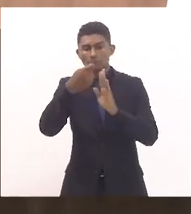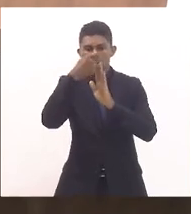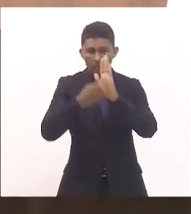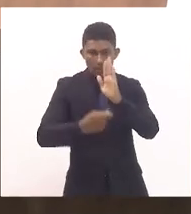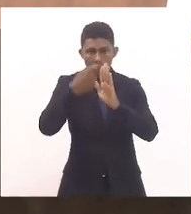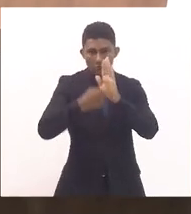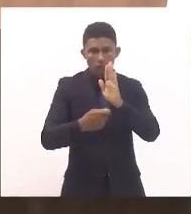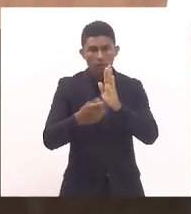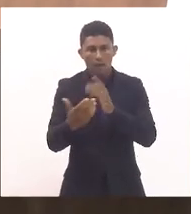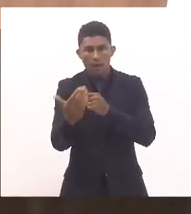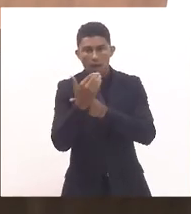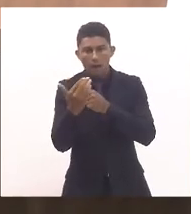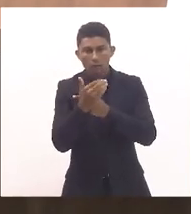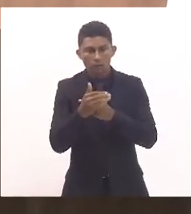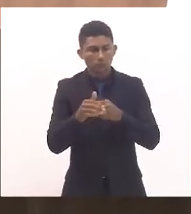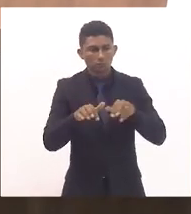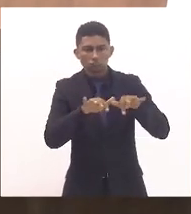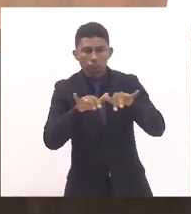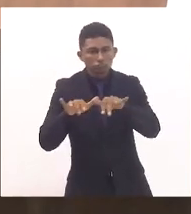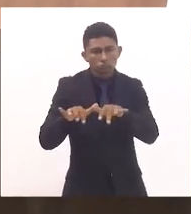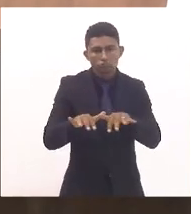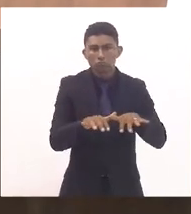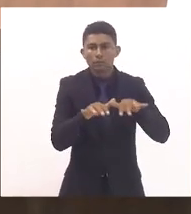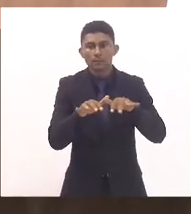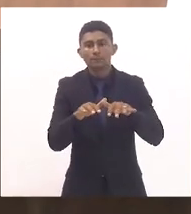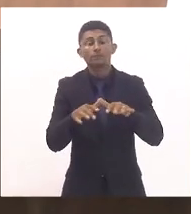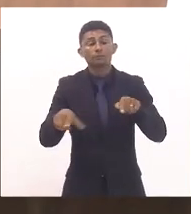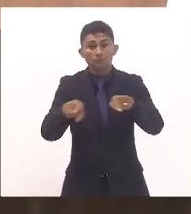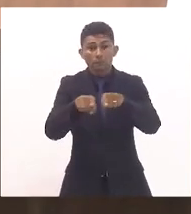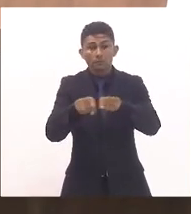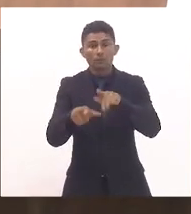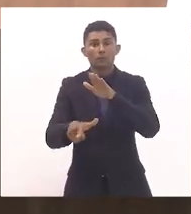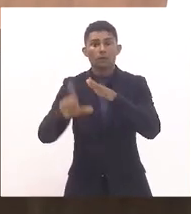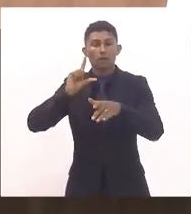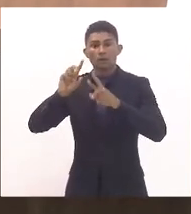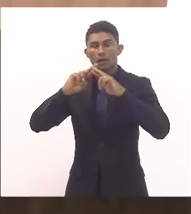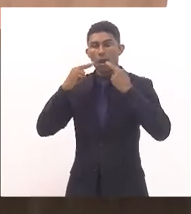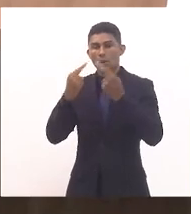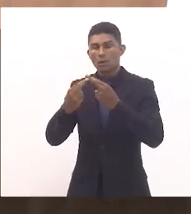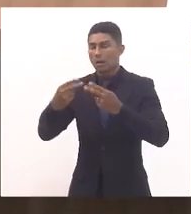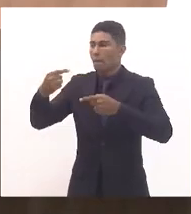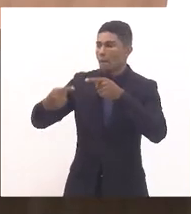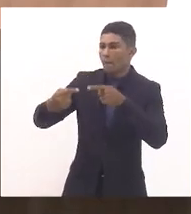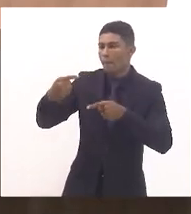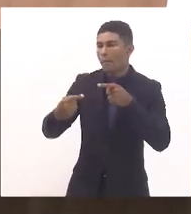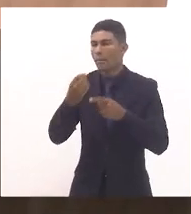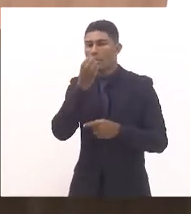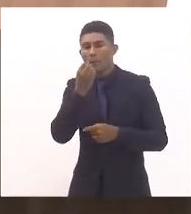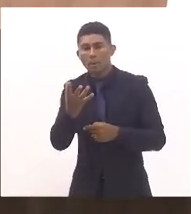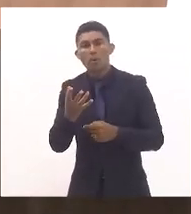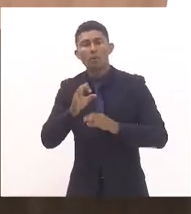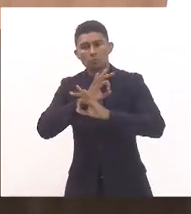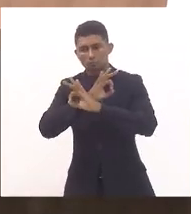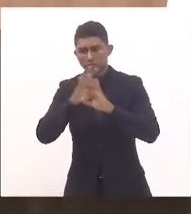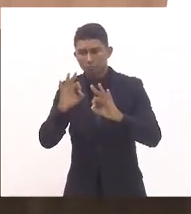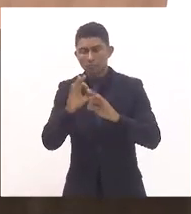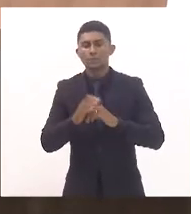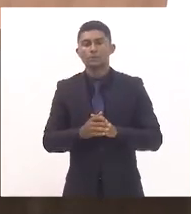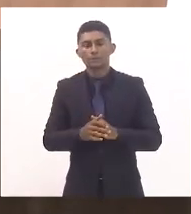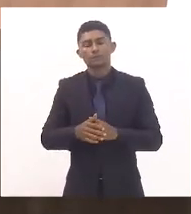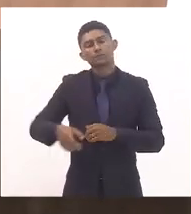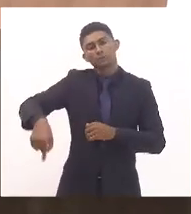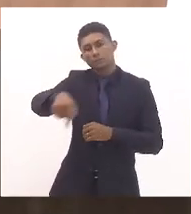proposição. O debate na audiência pública foi extremamente proveitoso e produtivo. A gente